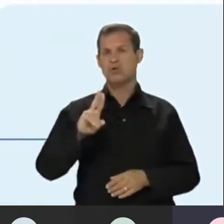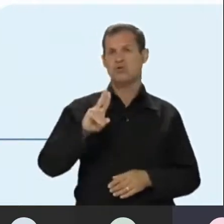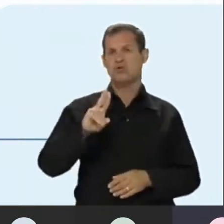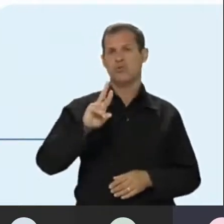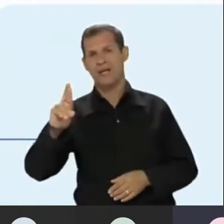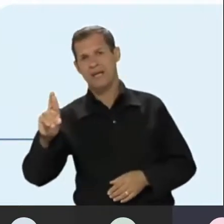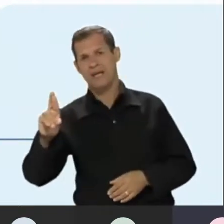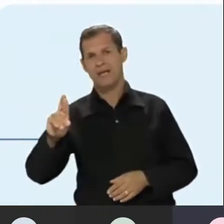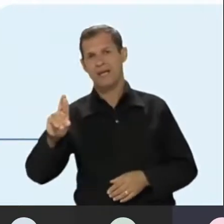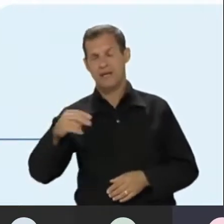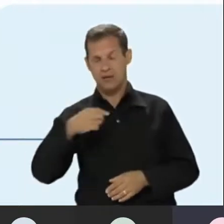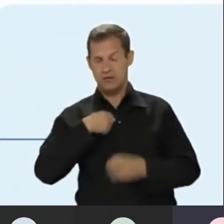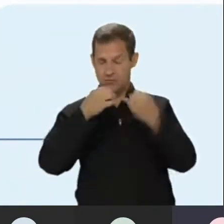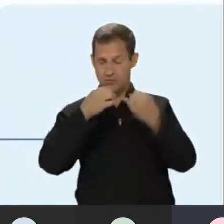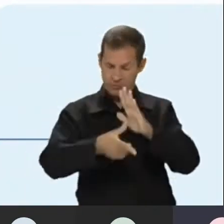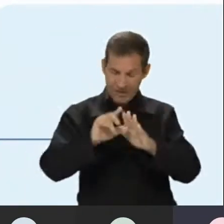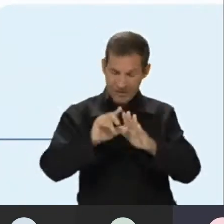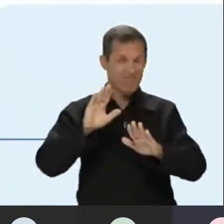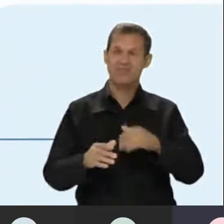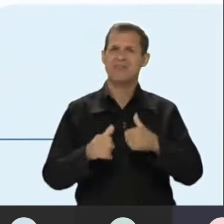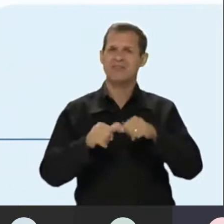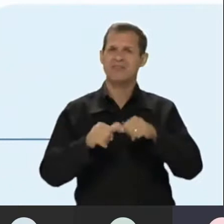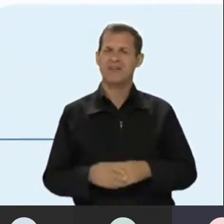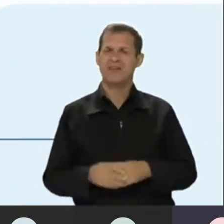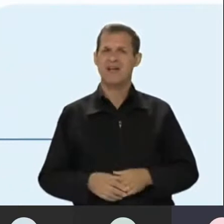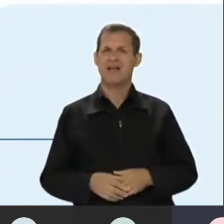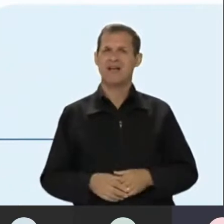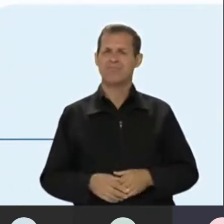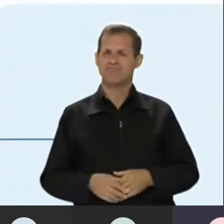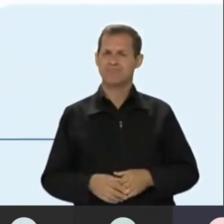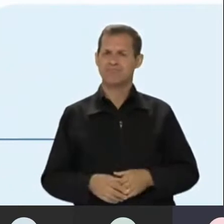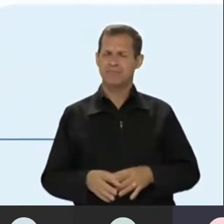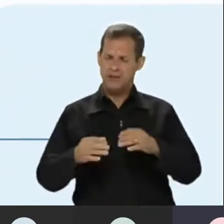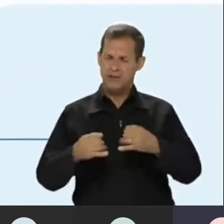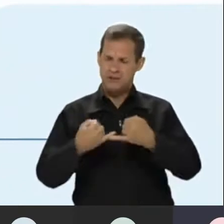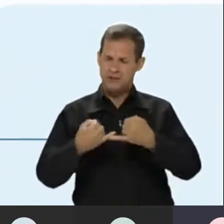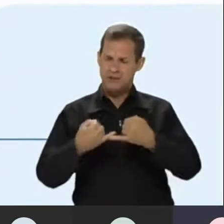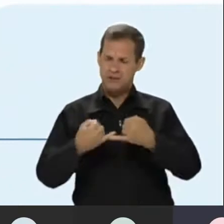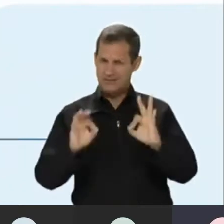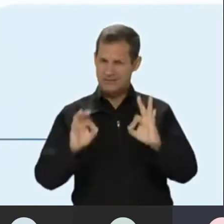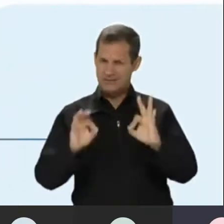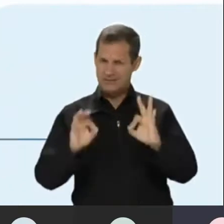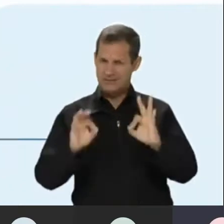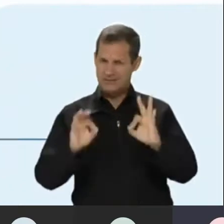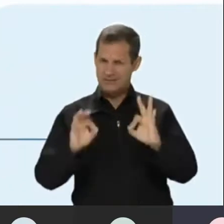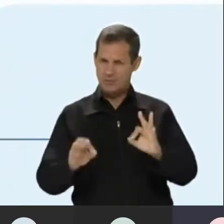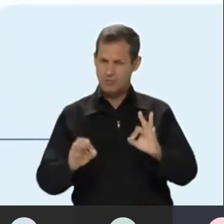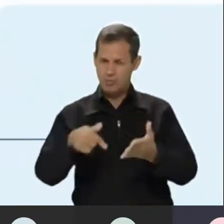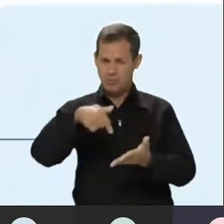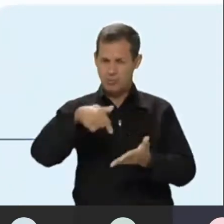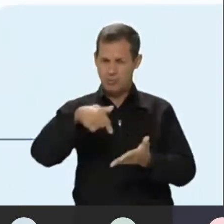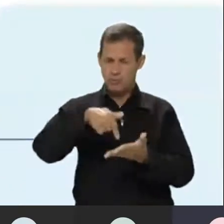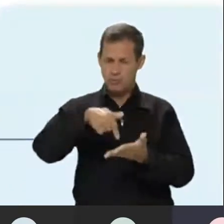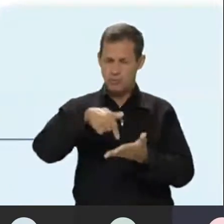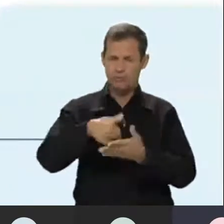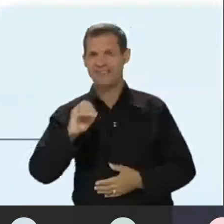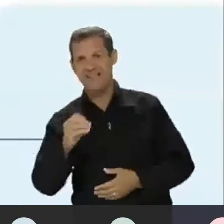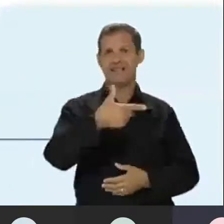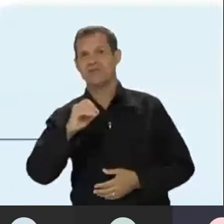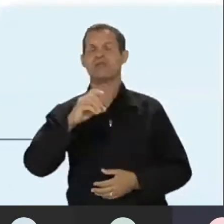umidade relativa, que, como eu falei para você, nem sempre vai estar passando na linha que nós temos aqui de 10, 20 e 30. O que eu vou